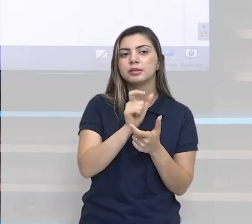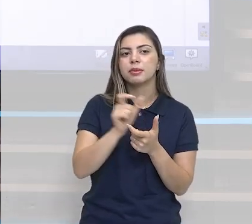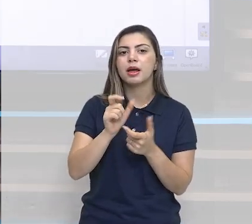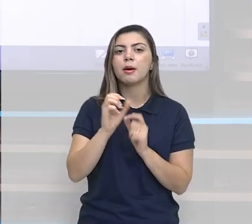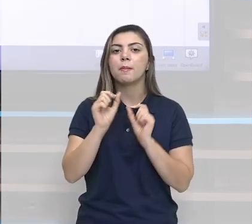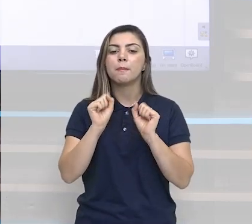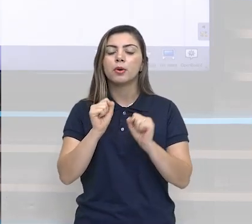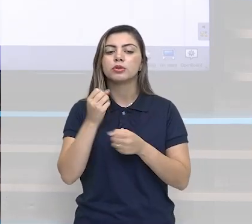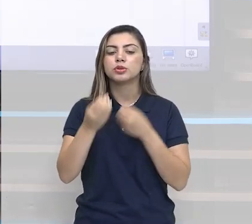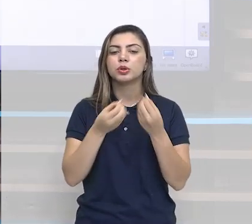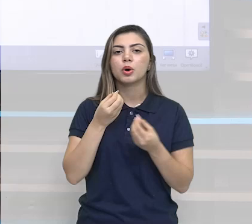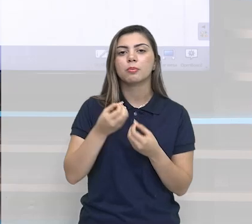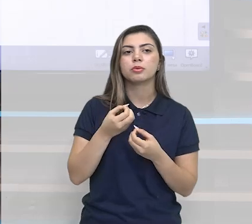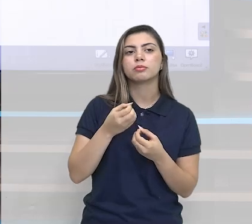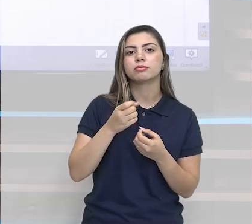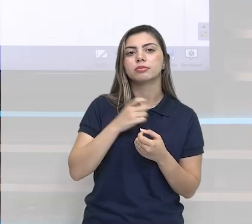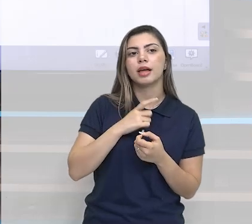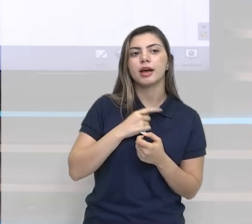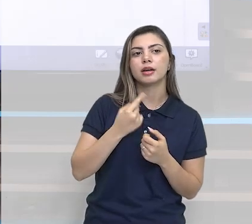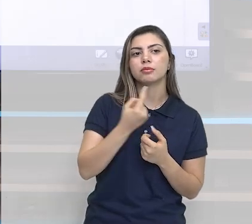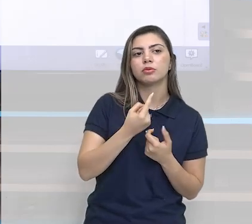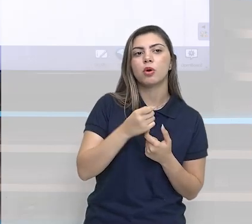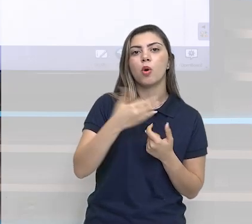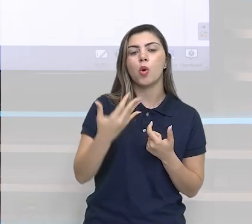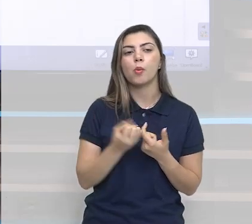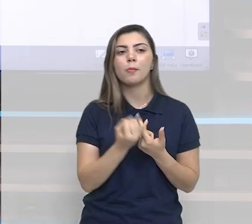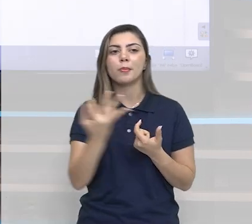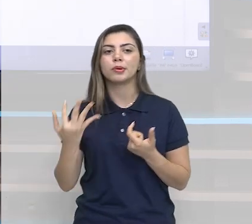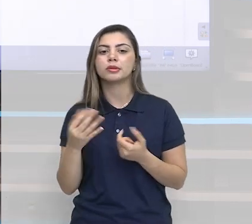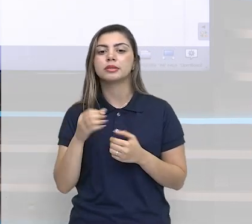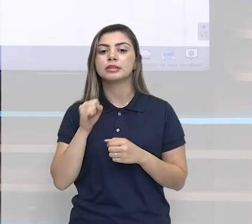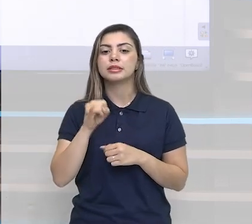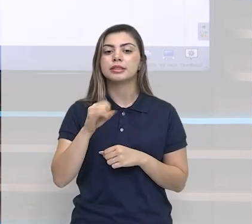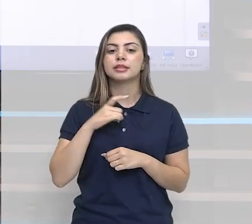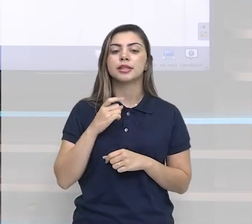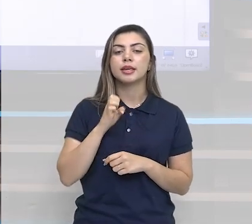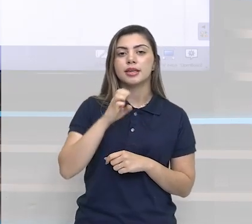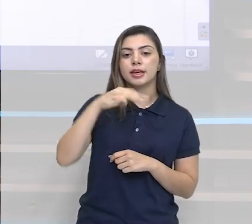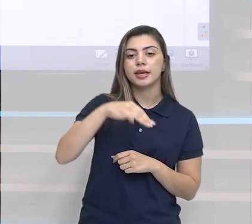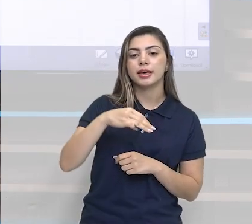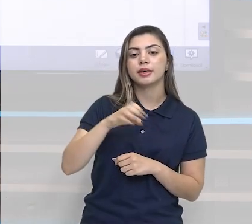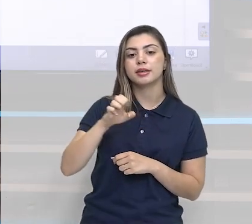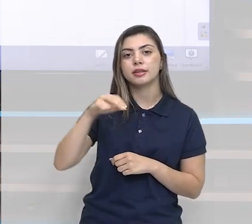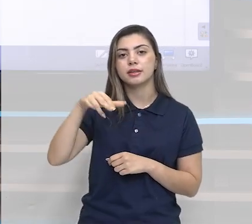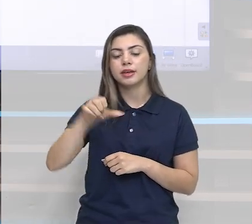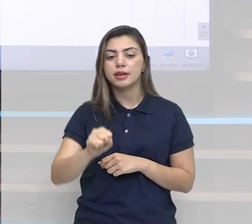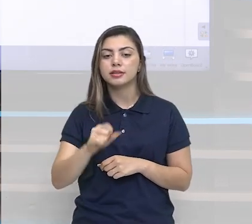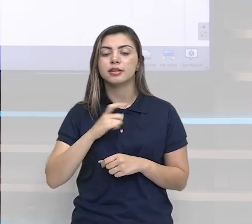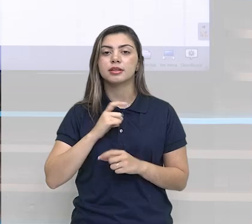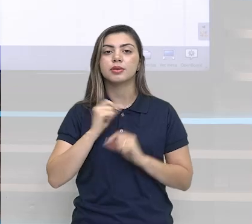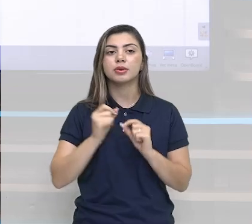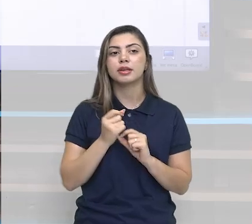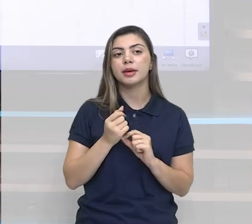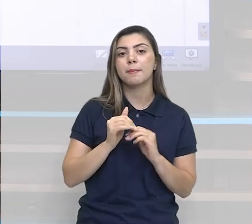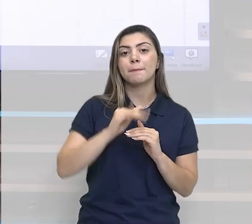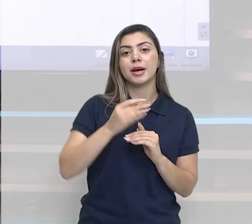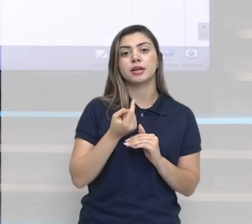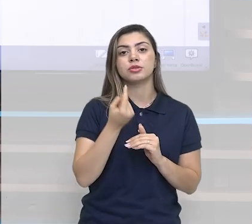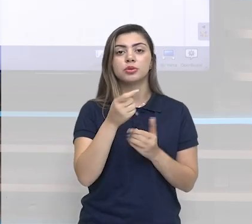no singular ou no plural. Se elas terminarem em ens com mais de uma sílaba, como nós vimos o exemplo